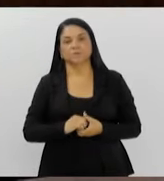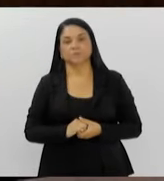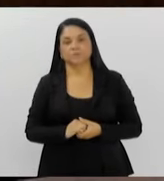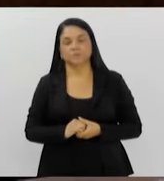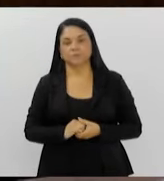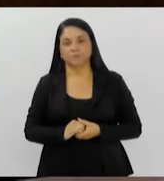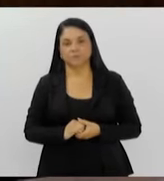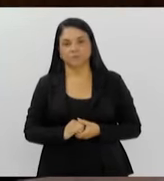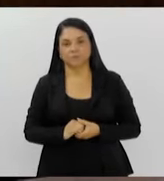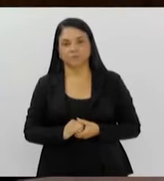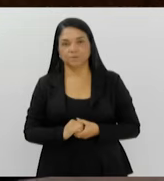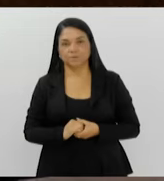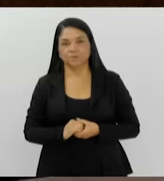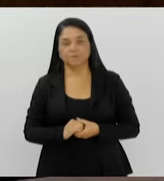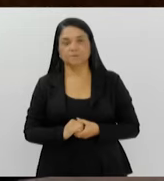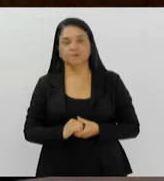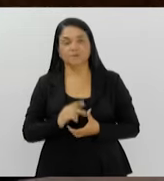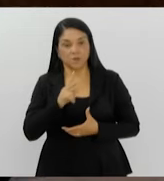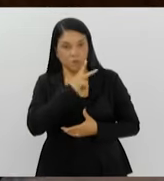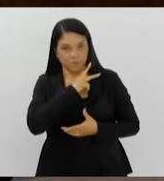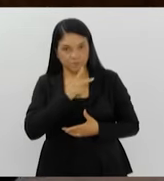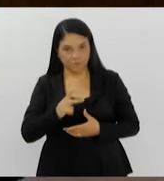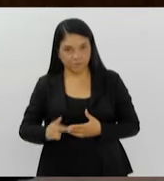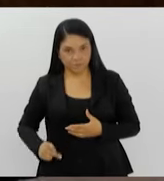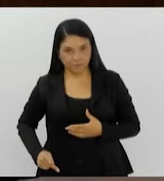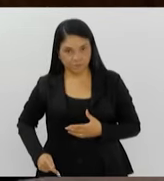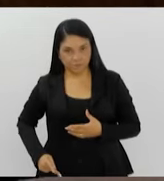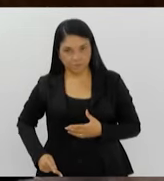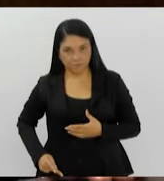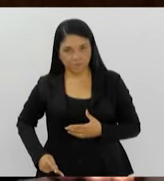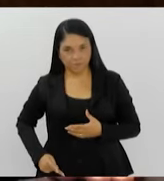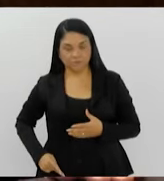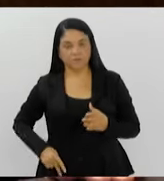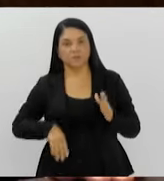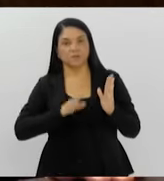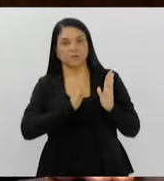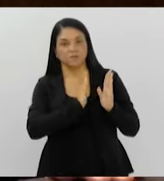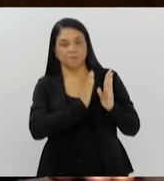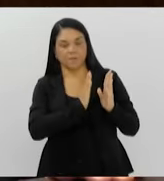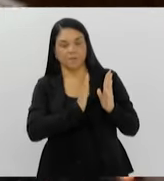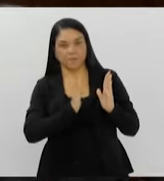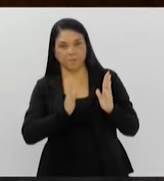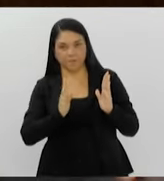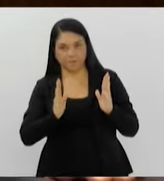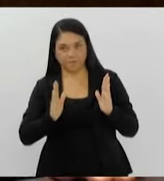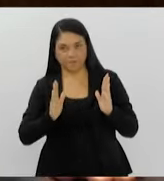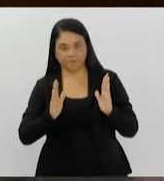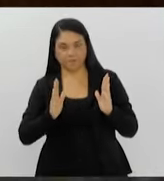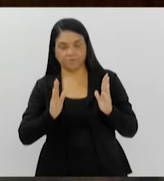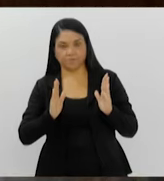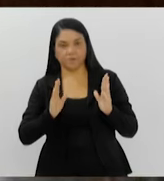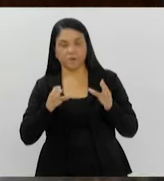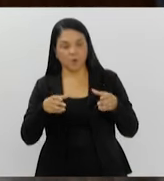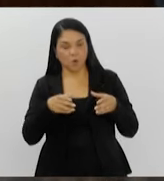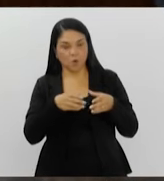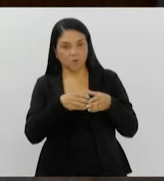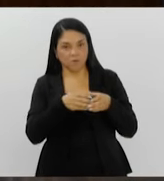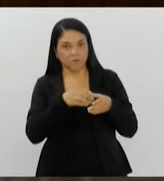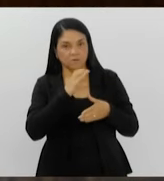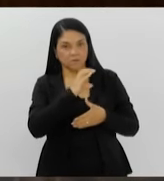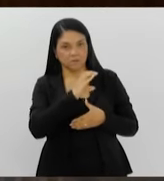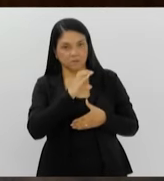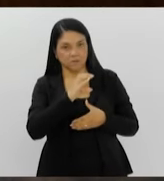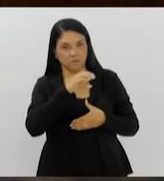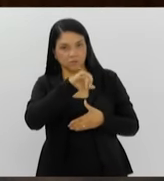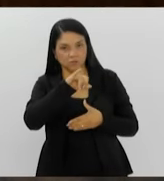e justiça que excelência chamasse o trabalho às ordens para que a comissão de constituição e justiça que